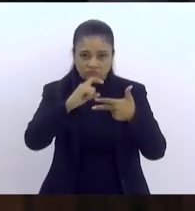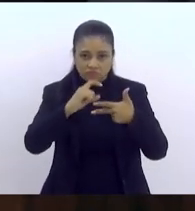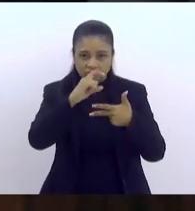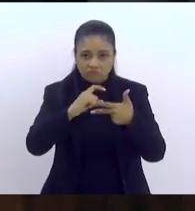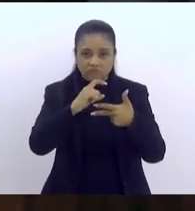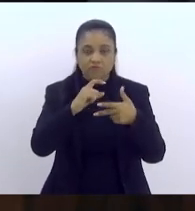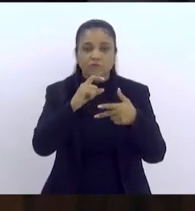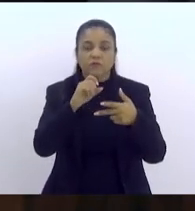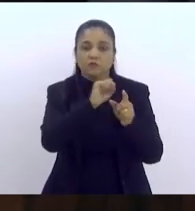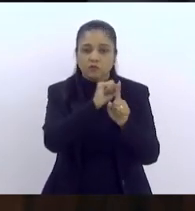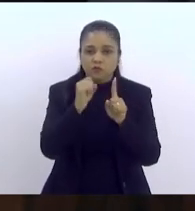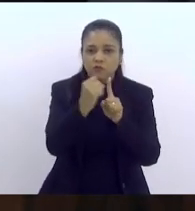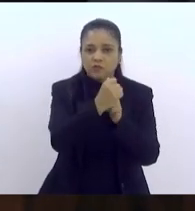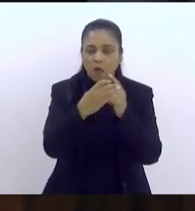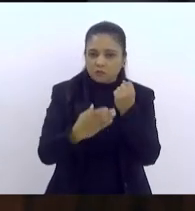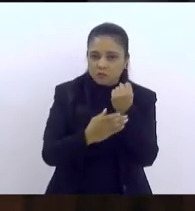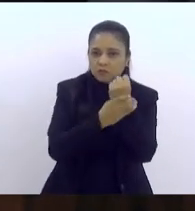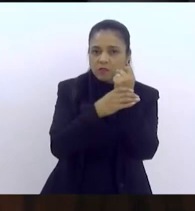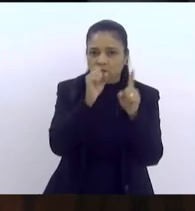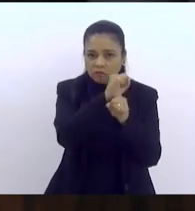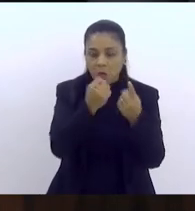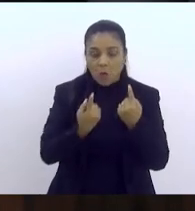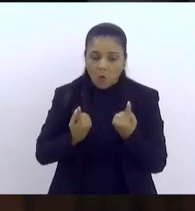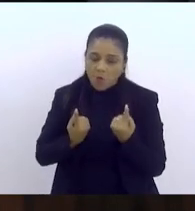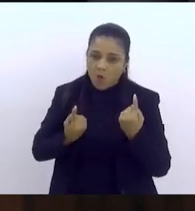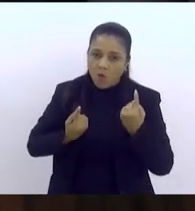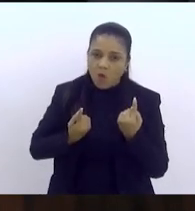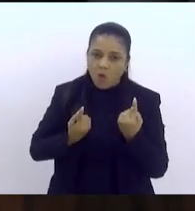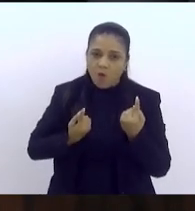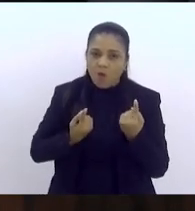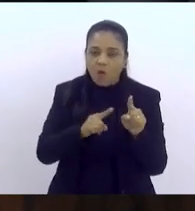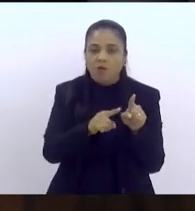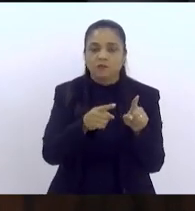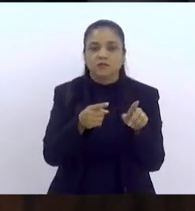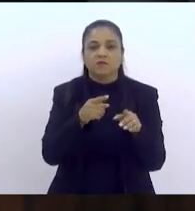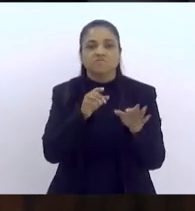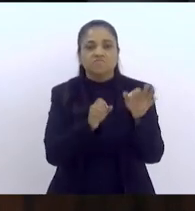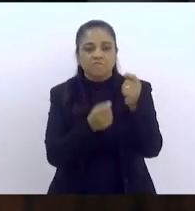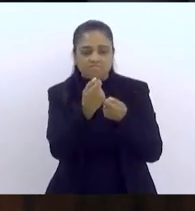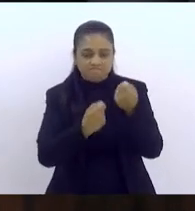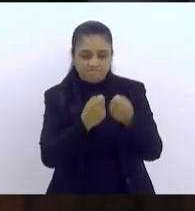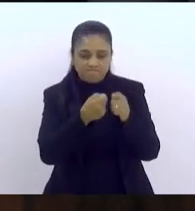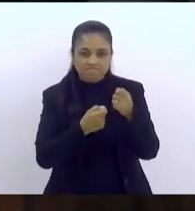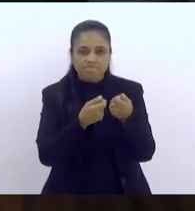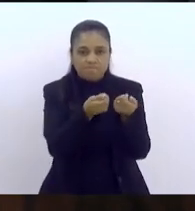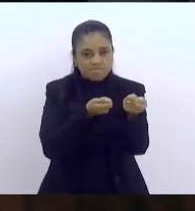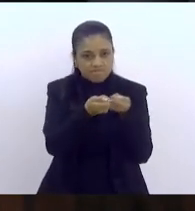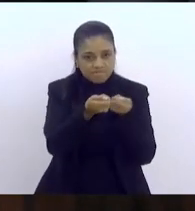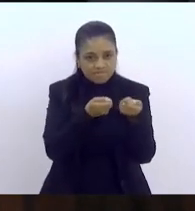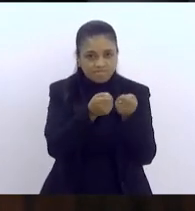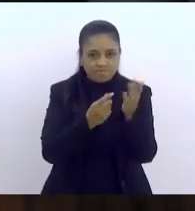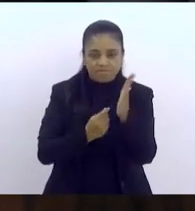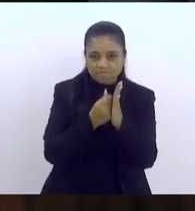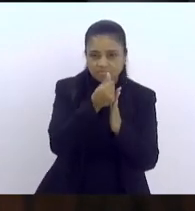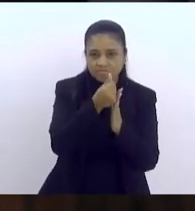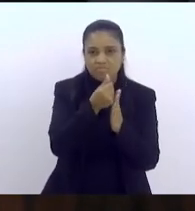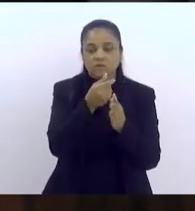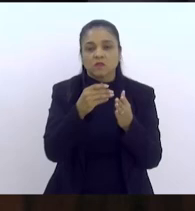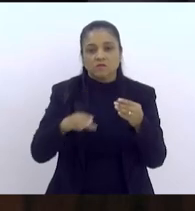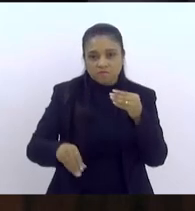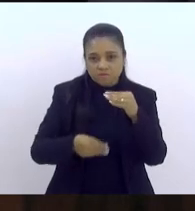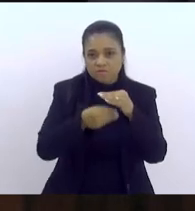e seguridade social contrário, de orçamento, finança, fiscalização financeira e controles favorável com